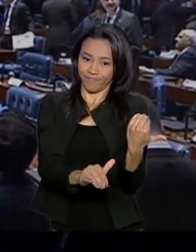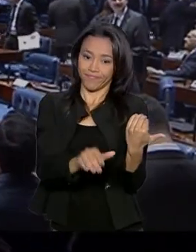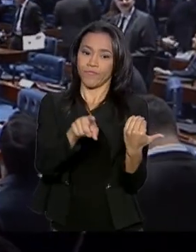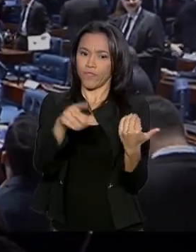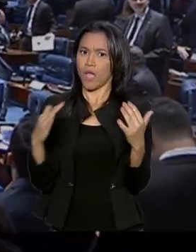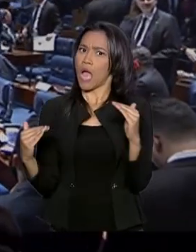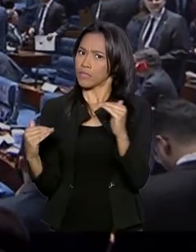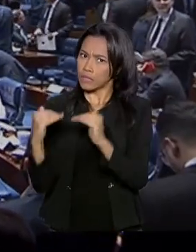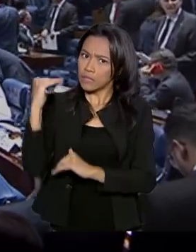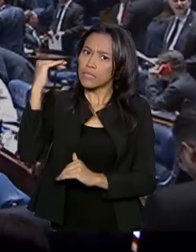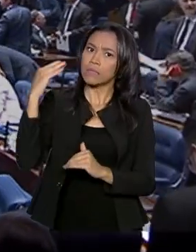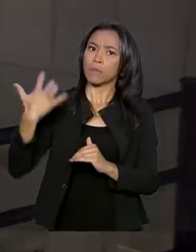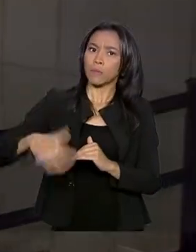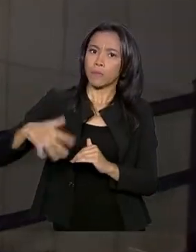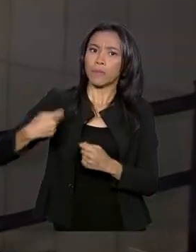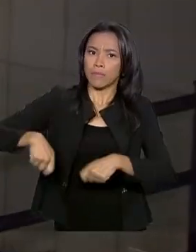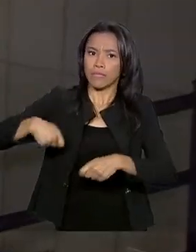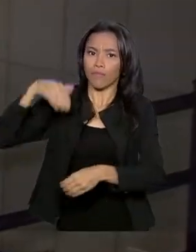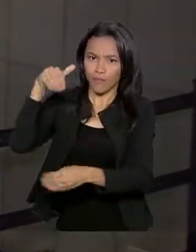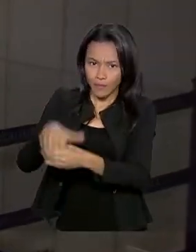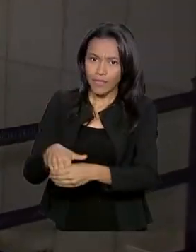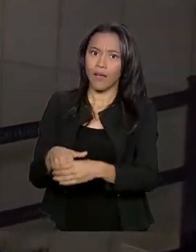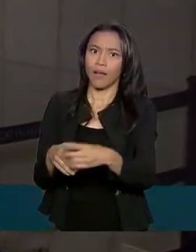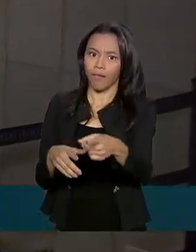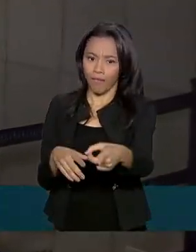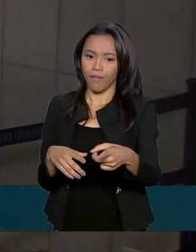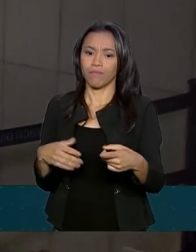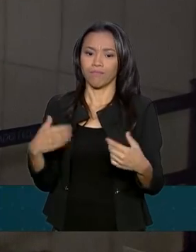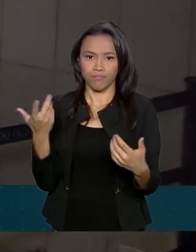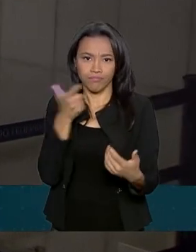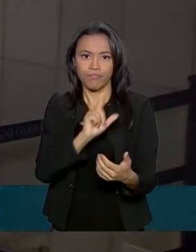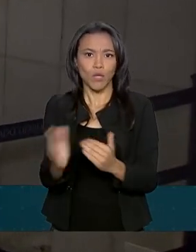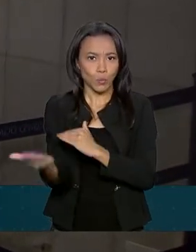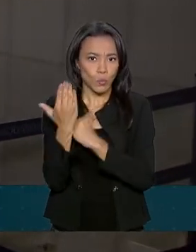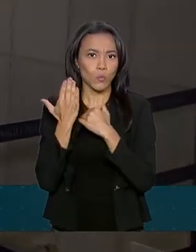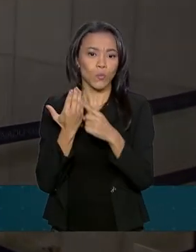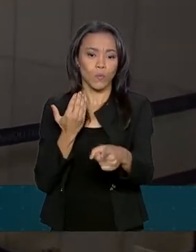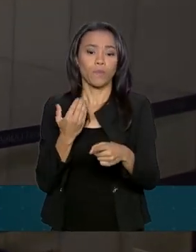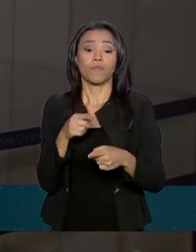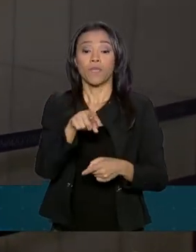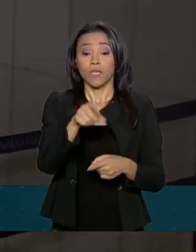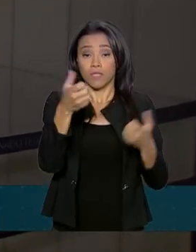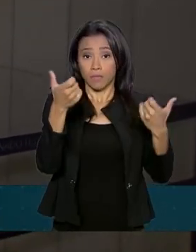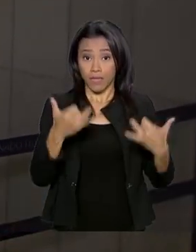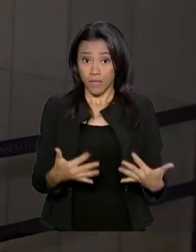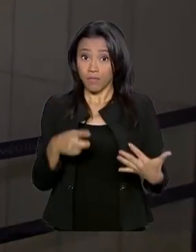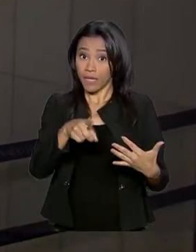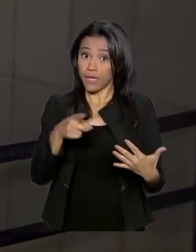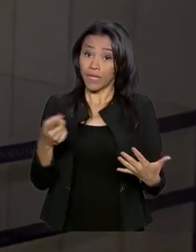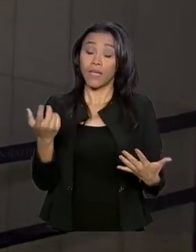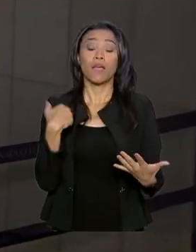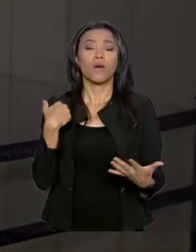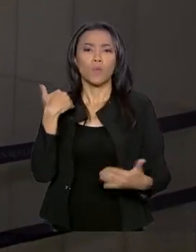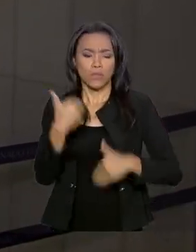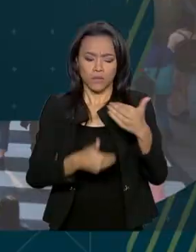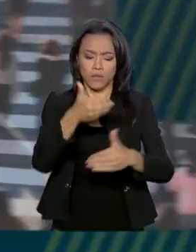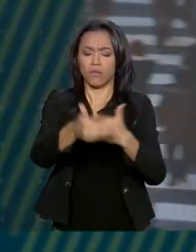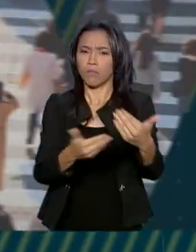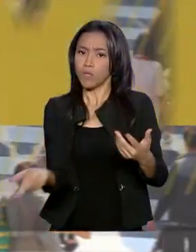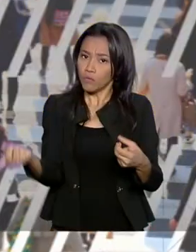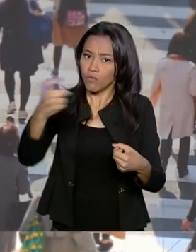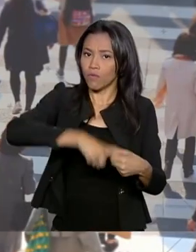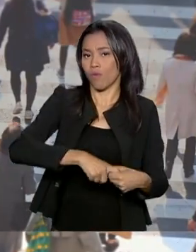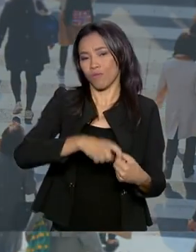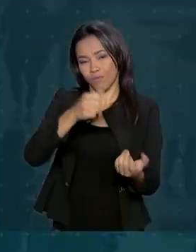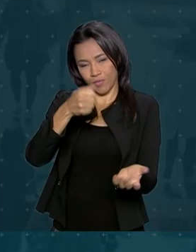votos que eram necessários. Vai ajudar muito para que as portas do investimento voltem para o país. A